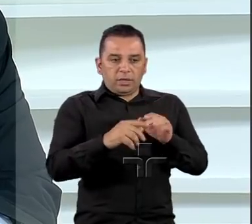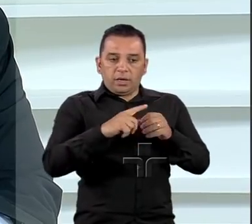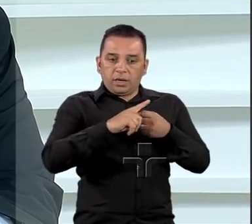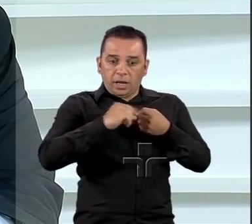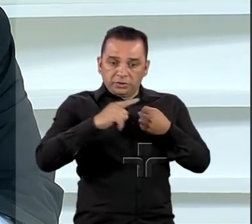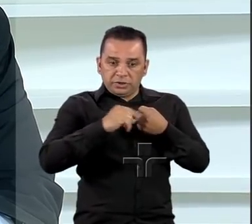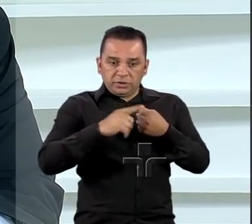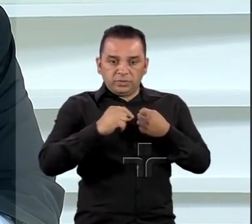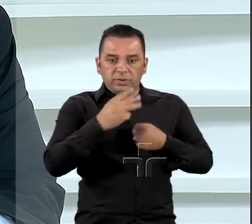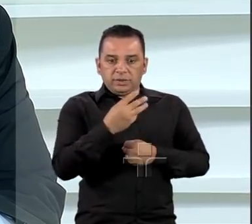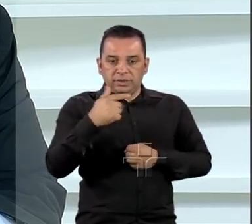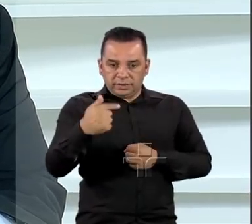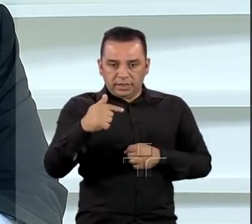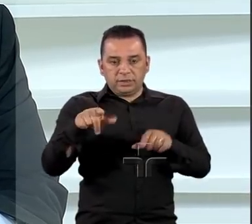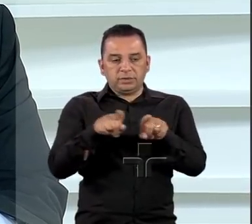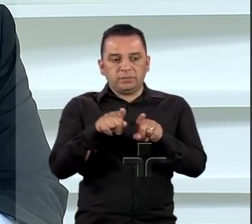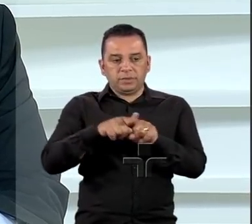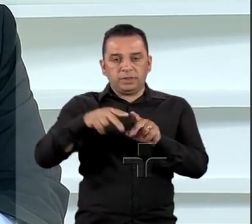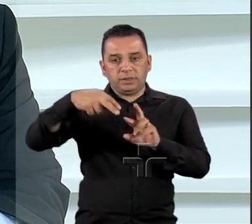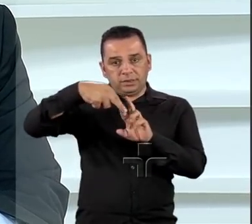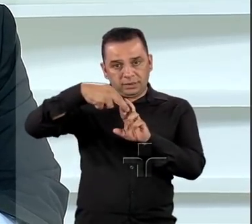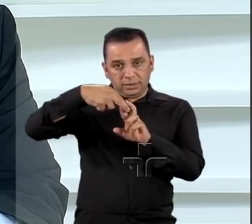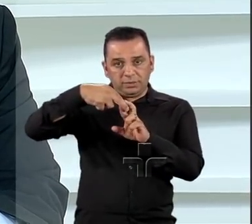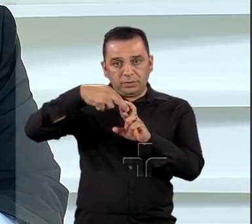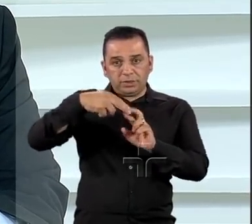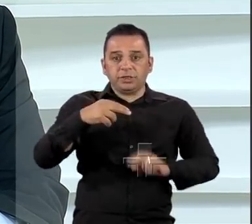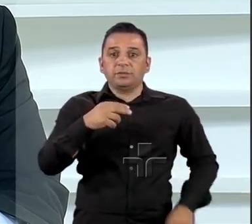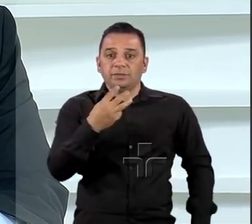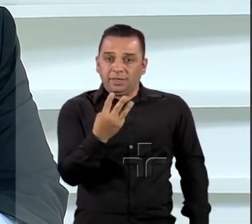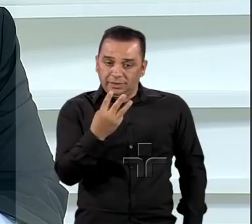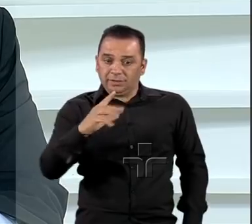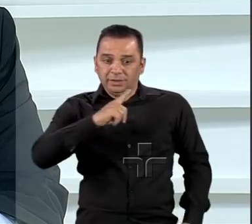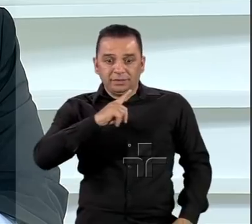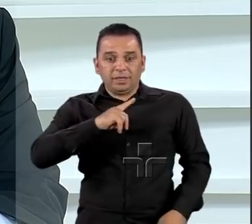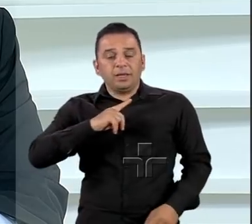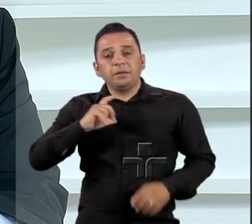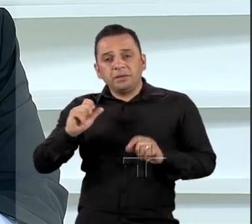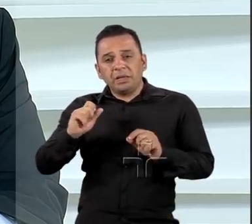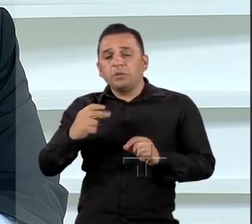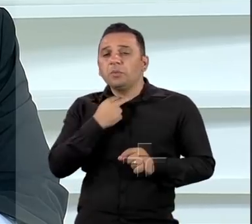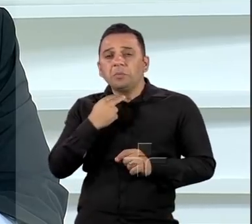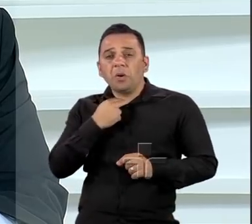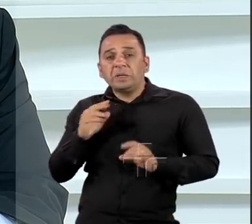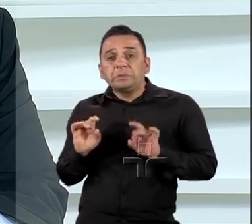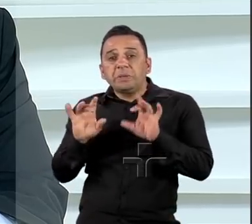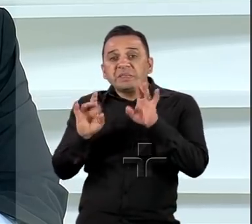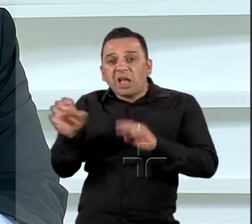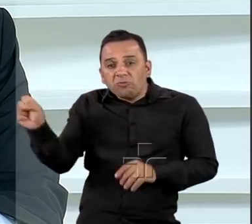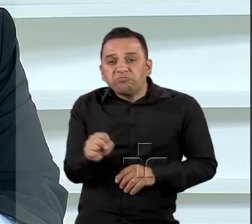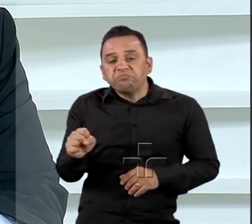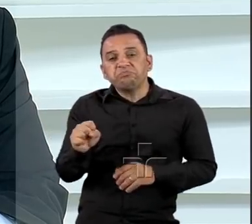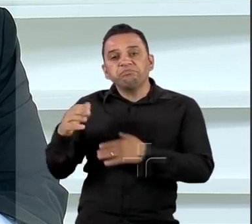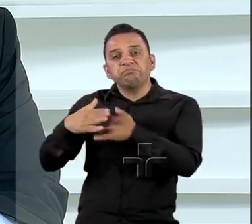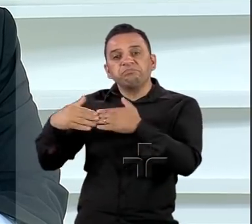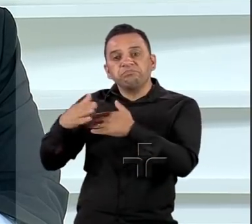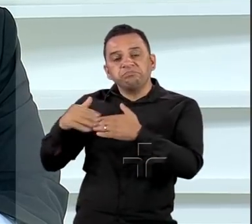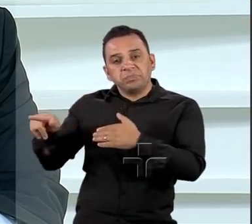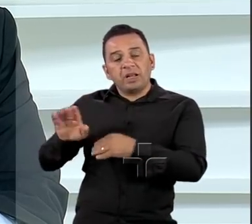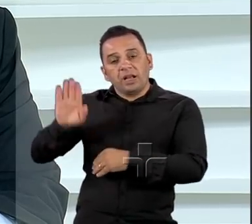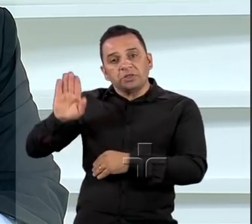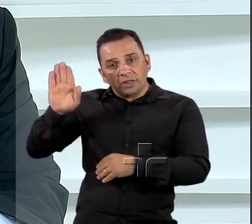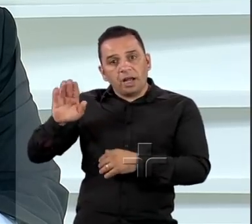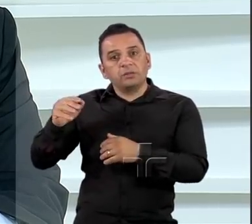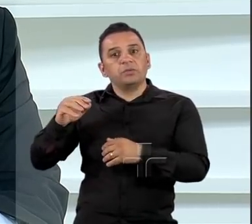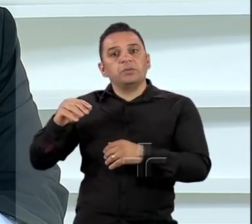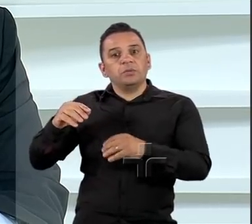37, inciso 3, proíbe as emissoras de TV de dar tratamento privilegiado a candidato, partido